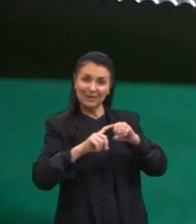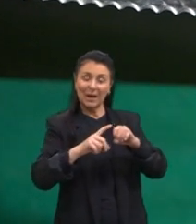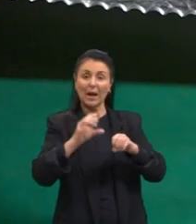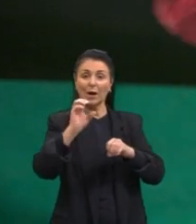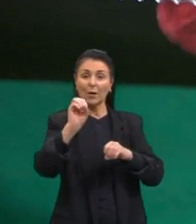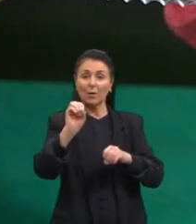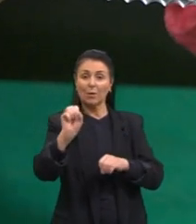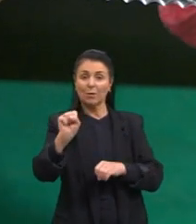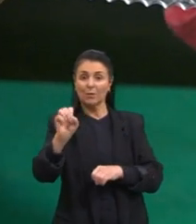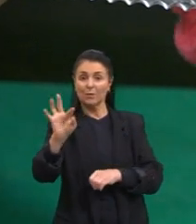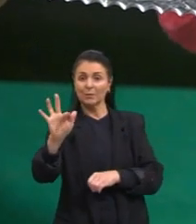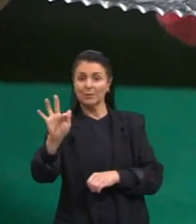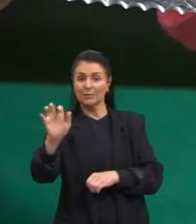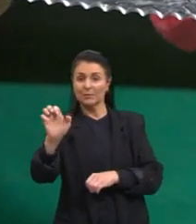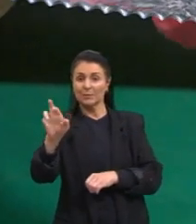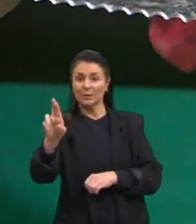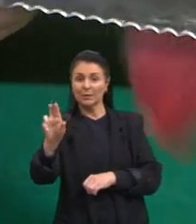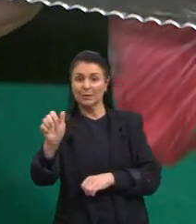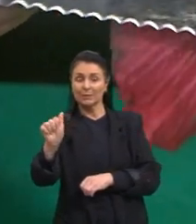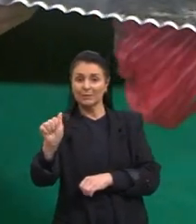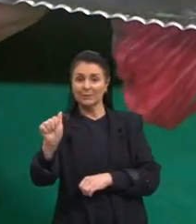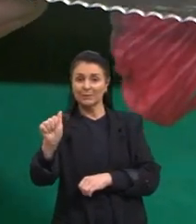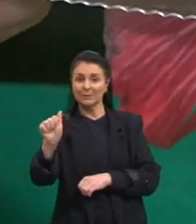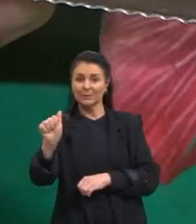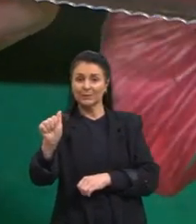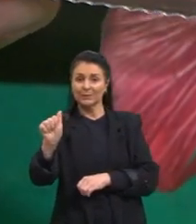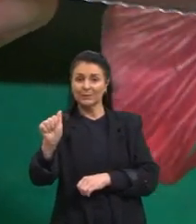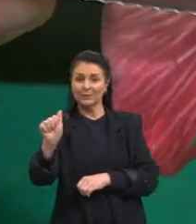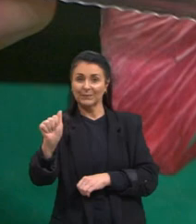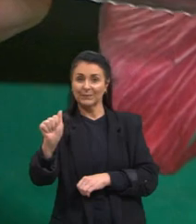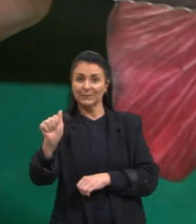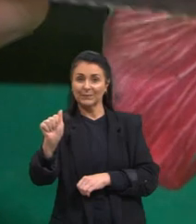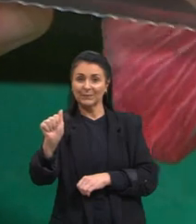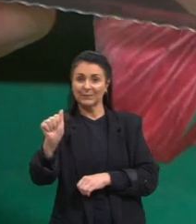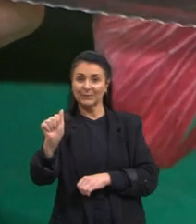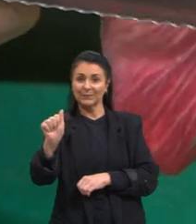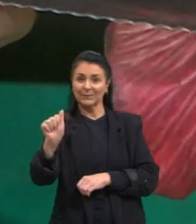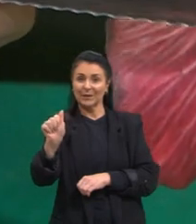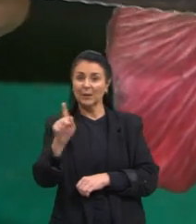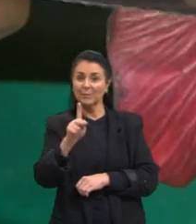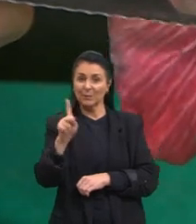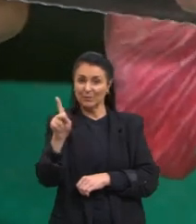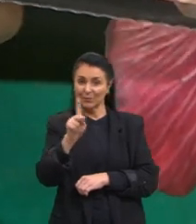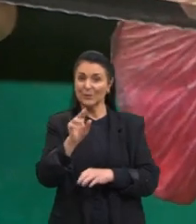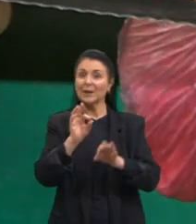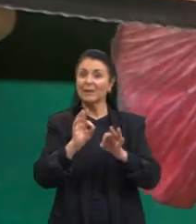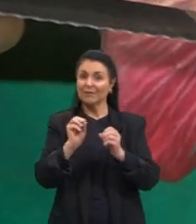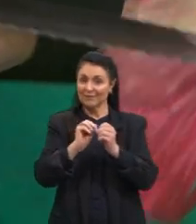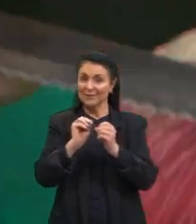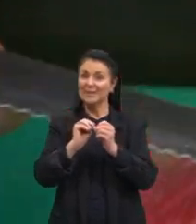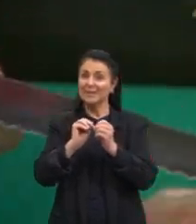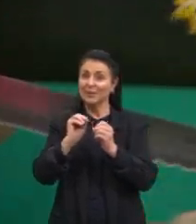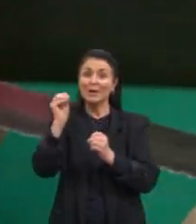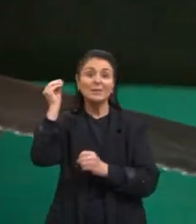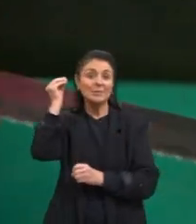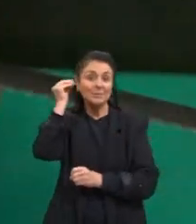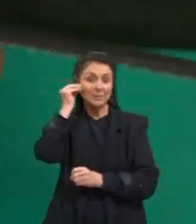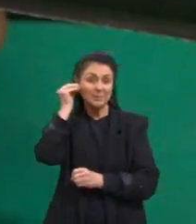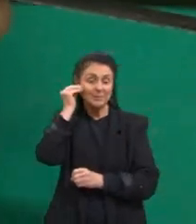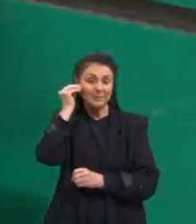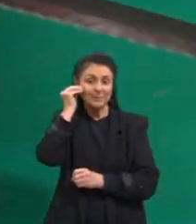fera que vai dar Deixa eu tirar o óvulo aqui a coitada vou tirar aqui para mostrar para vocês problema